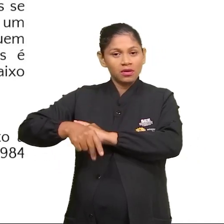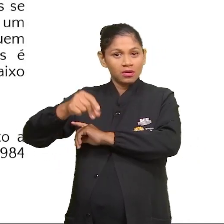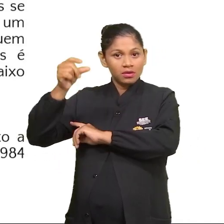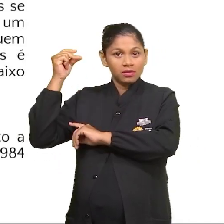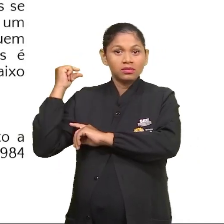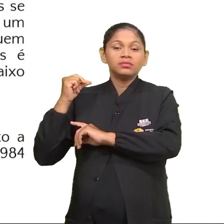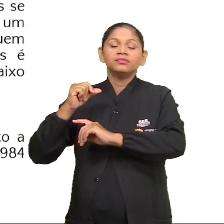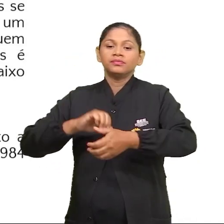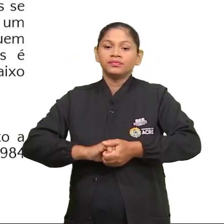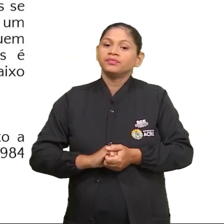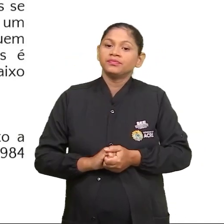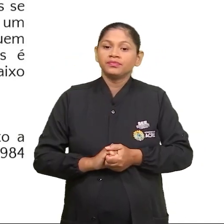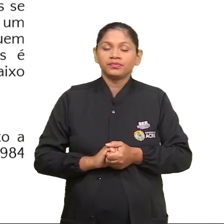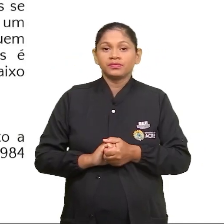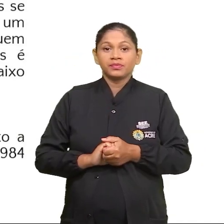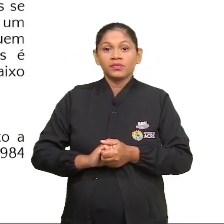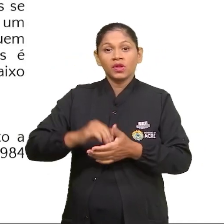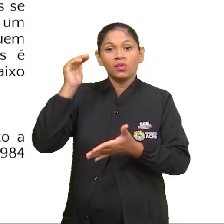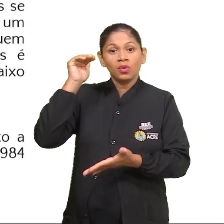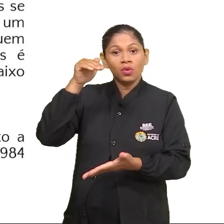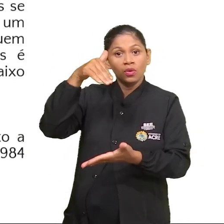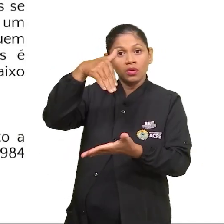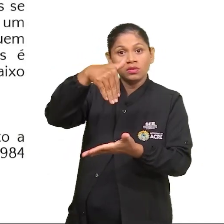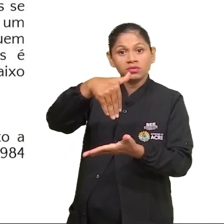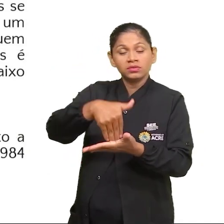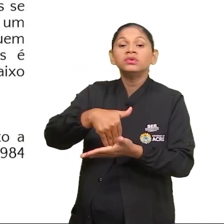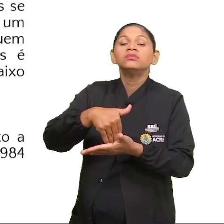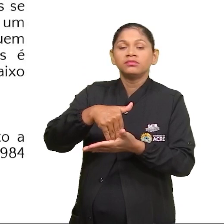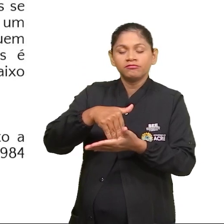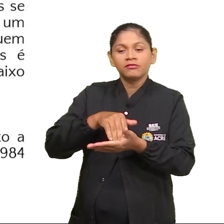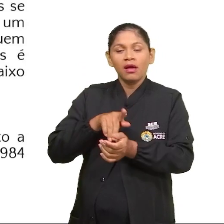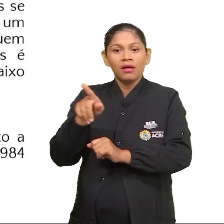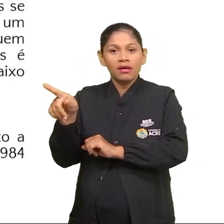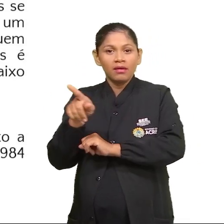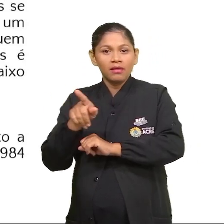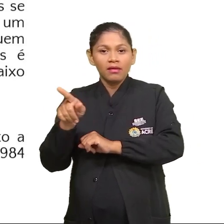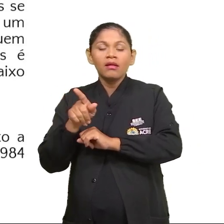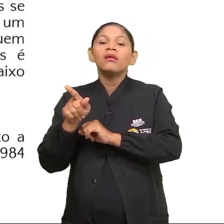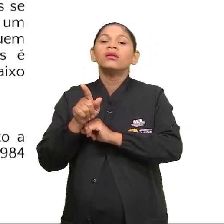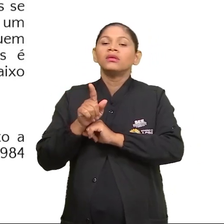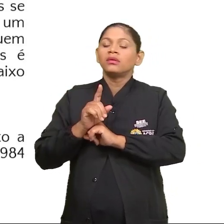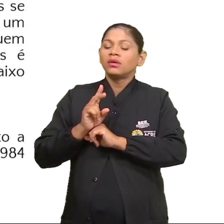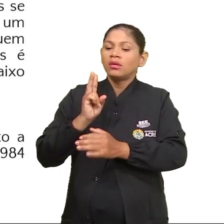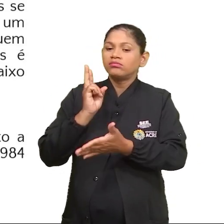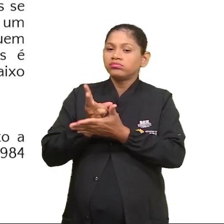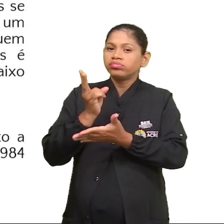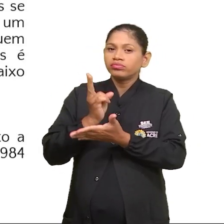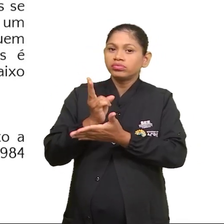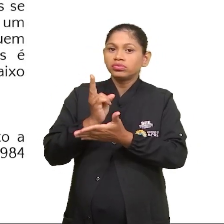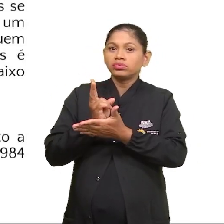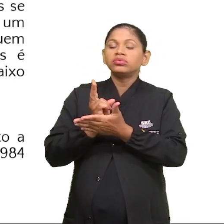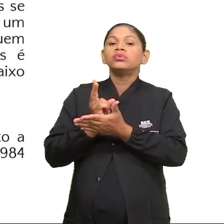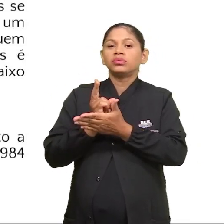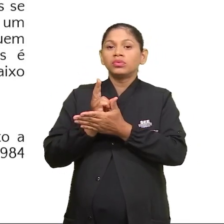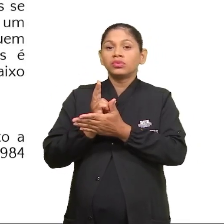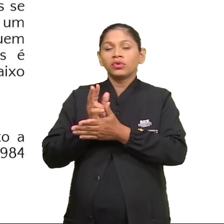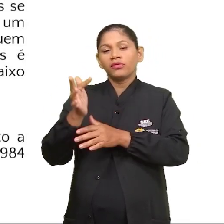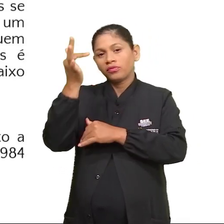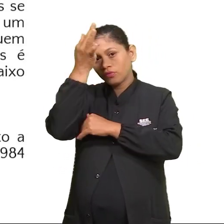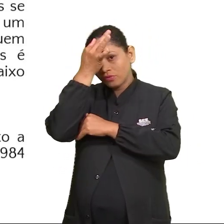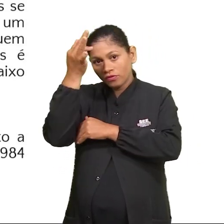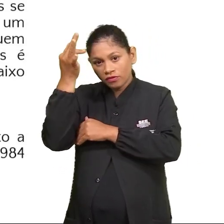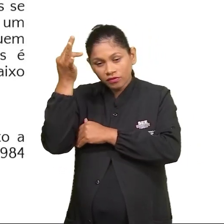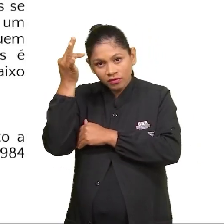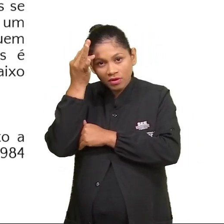elite. Nos últimos decênios do antigo regime, ele foi se tornando cada vez mais o reduto dos filósofos do